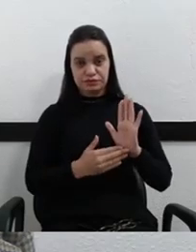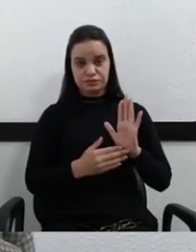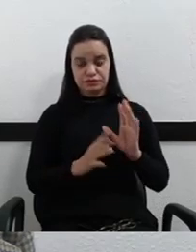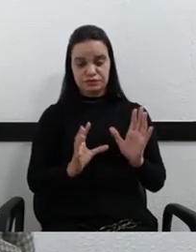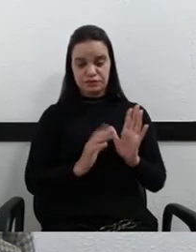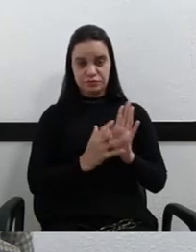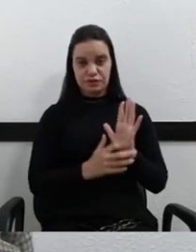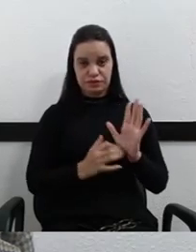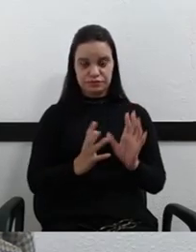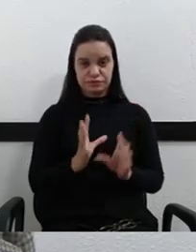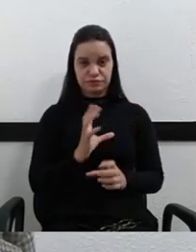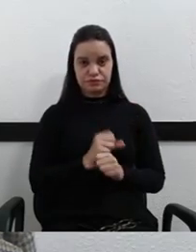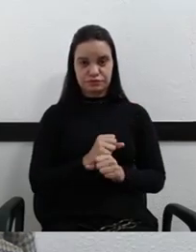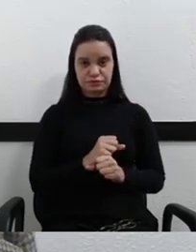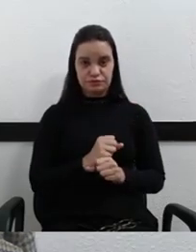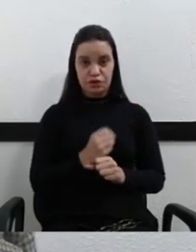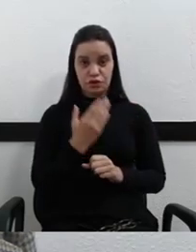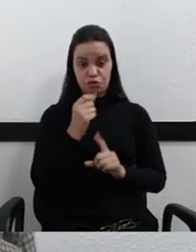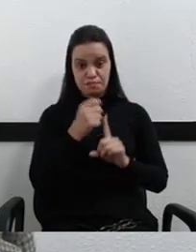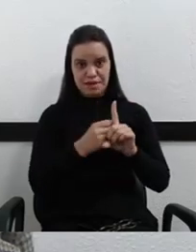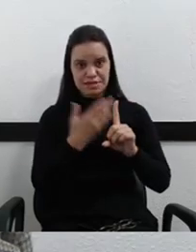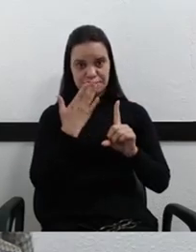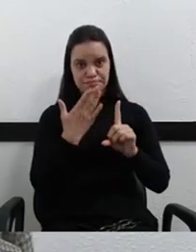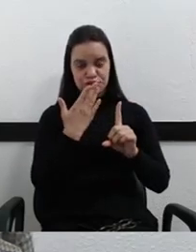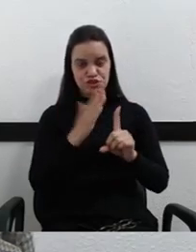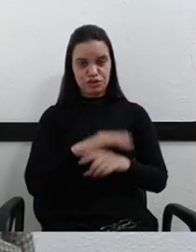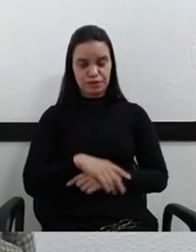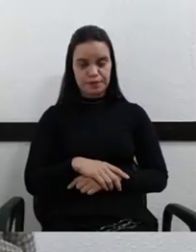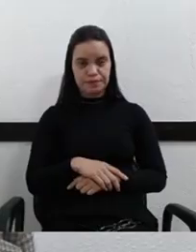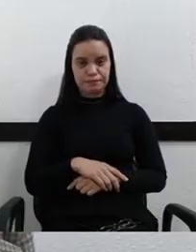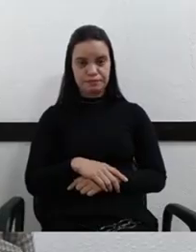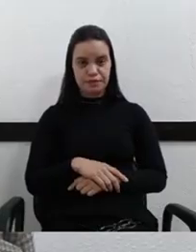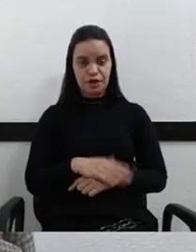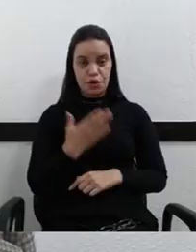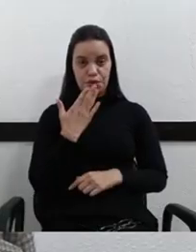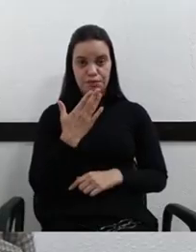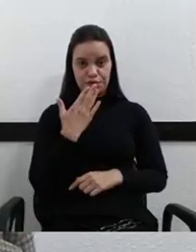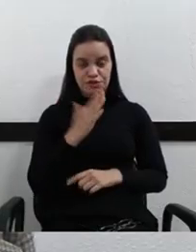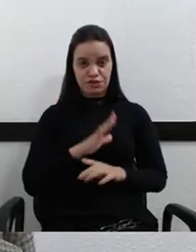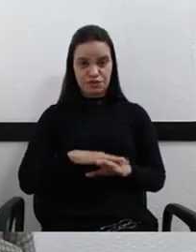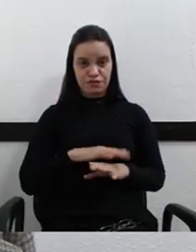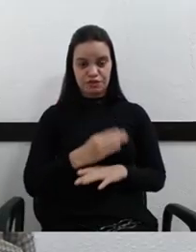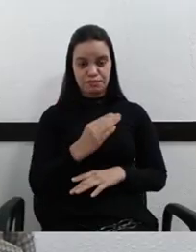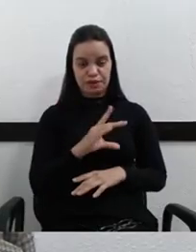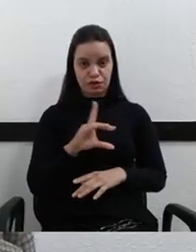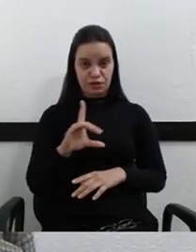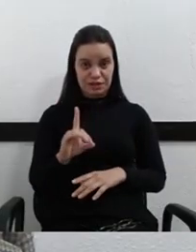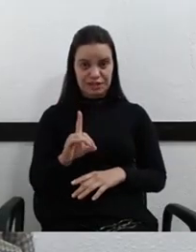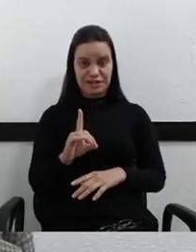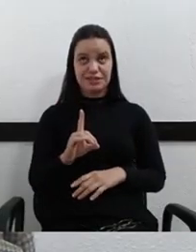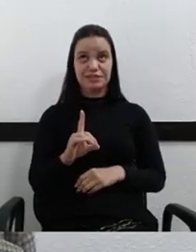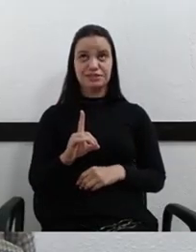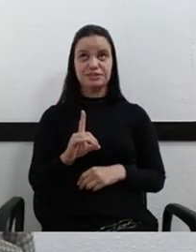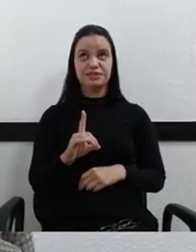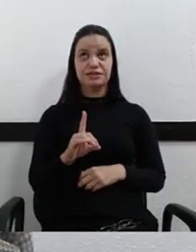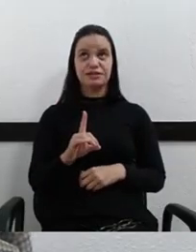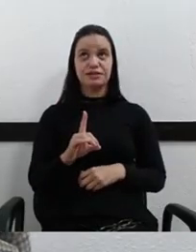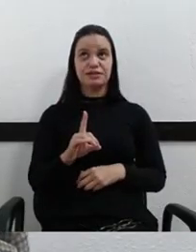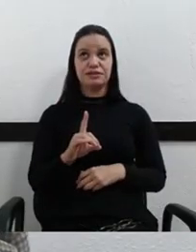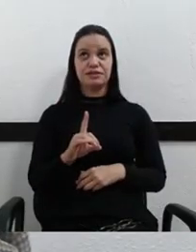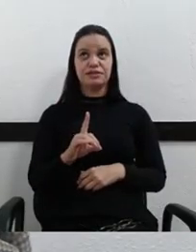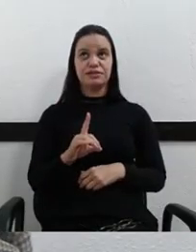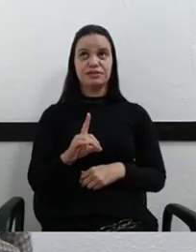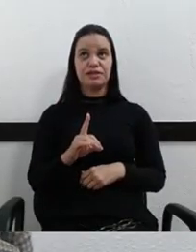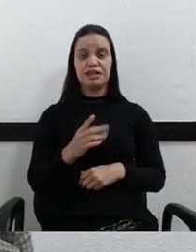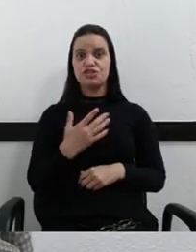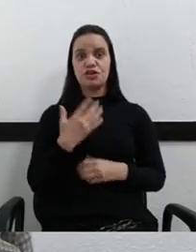calculados com base na remuneração do mês pedido. Os pedidos serão realizados para as coordenações. Gente, eu só vou interromper para ler, porque eu não